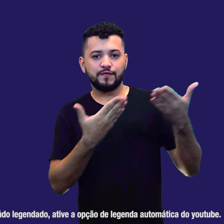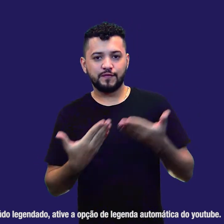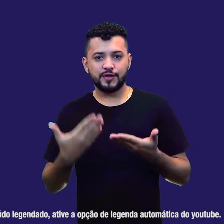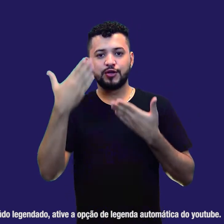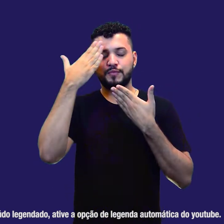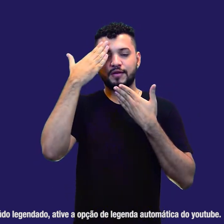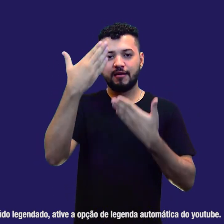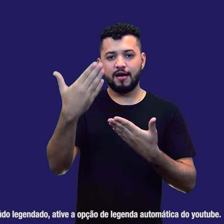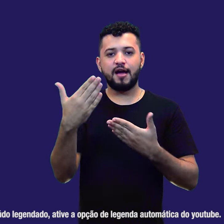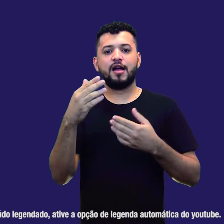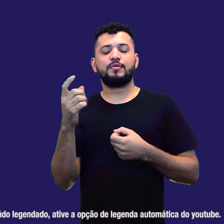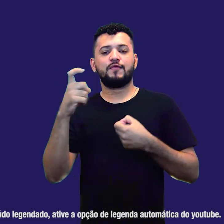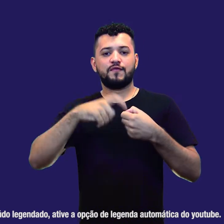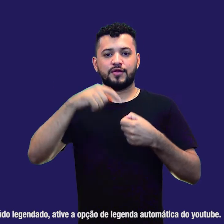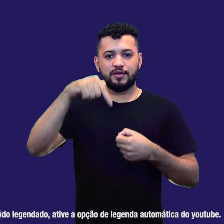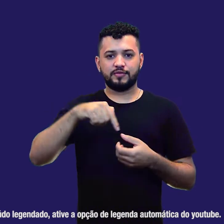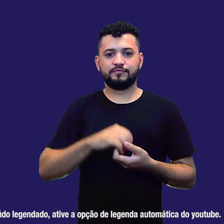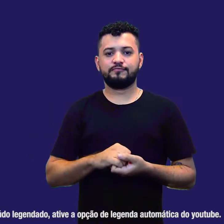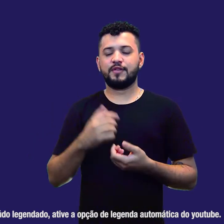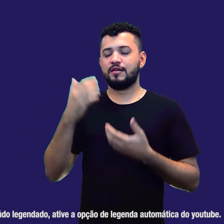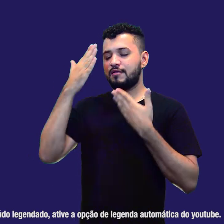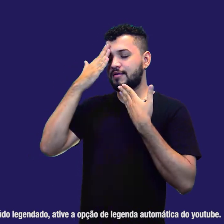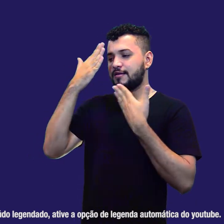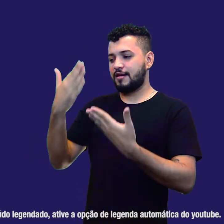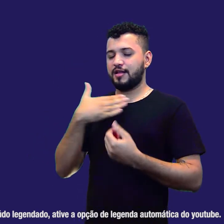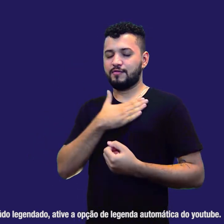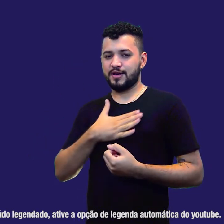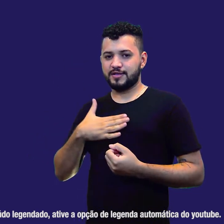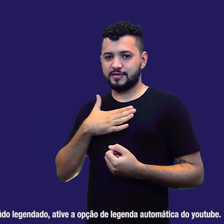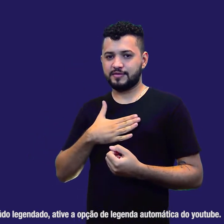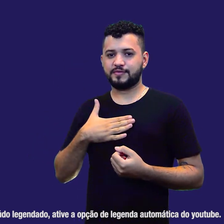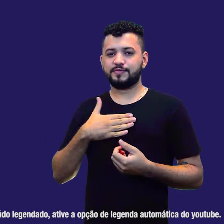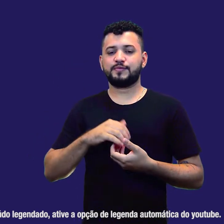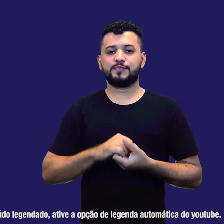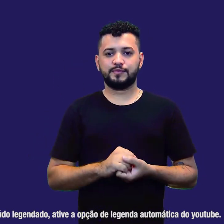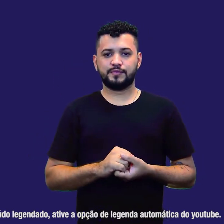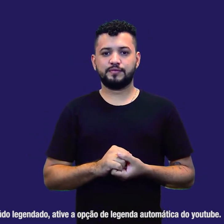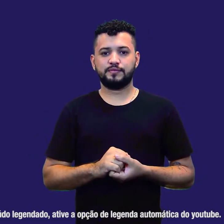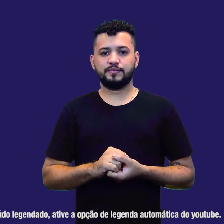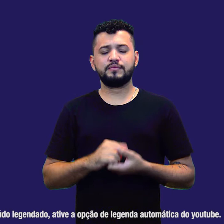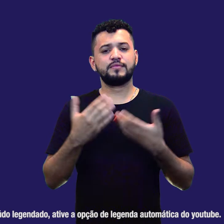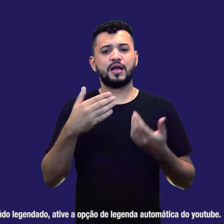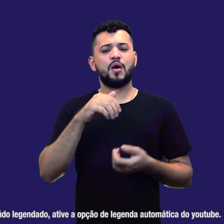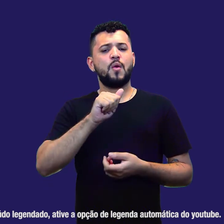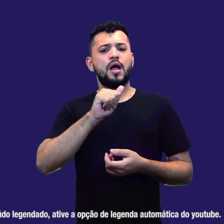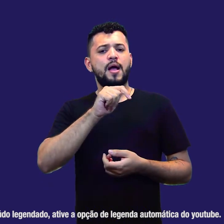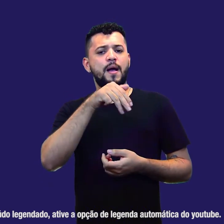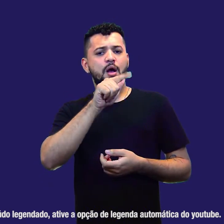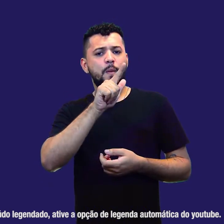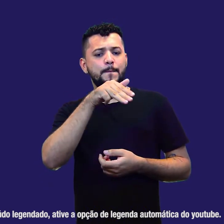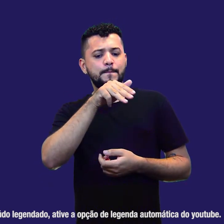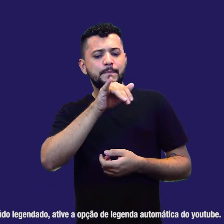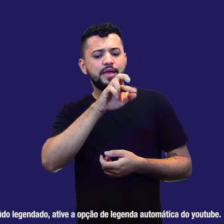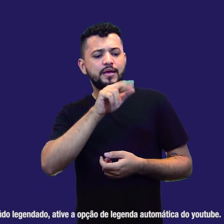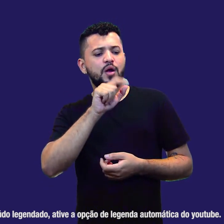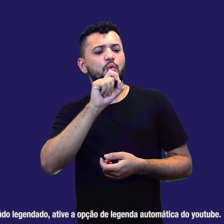aceitar o convite para esse podcast. Eu que agradeço, é um prazer fazer parte disso. Amira, basicamente, o que é